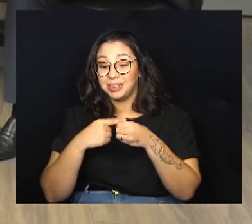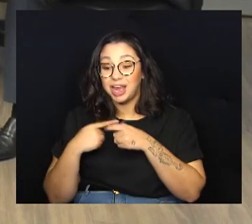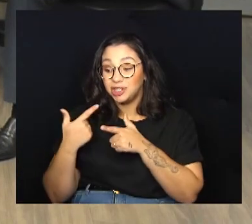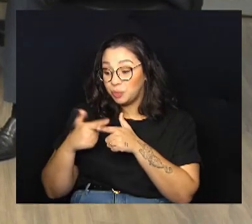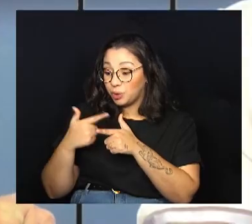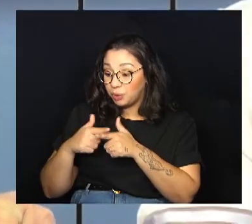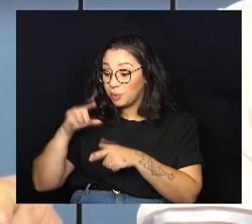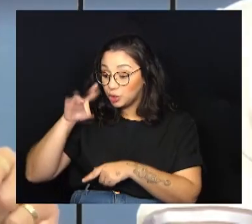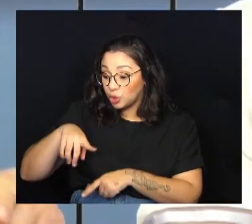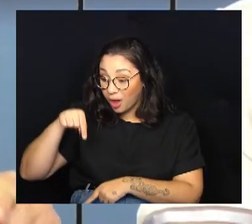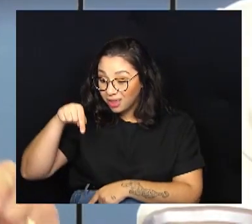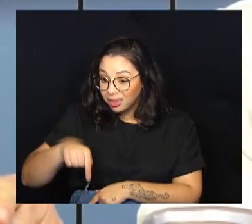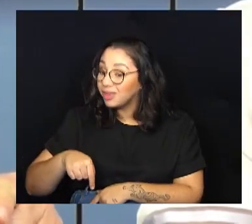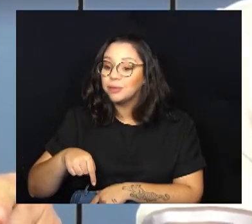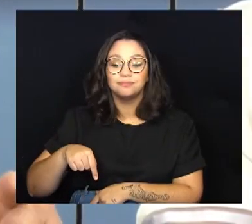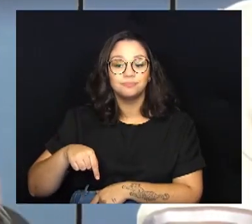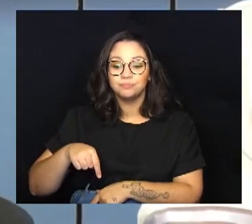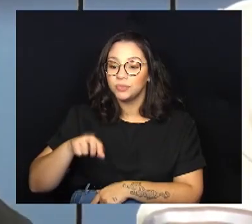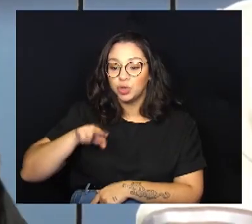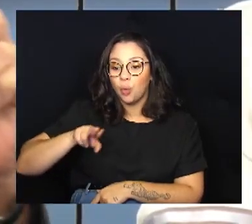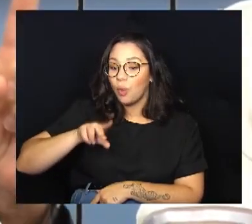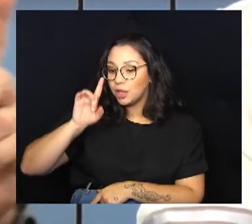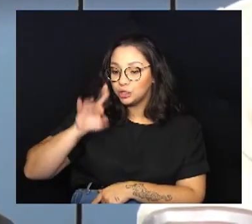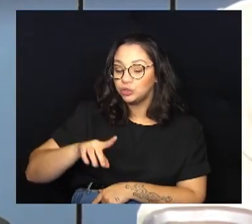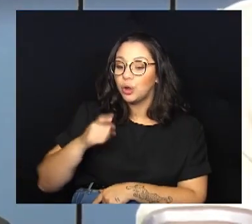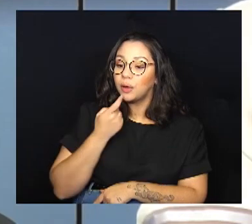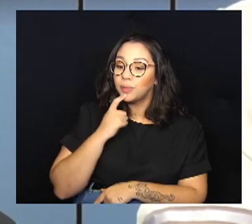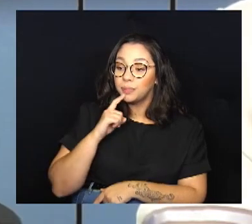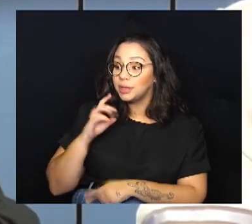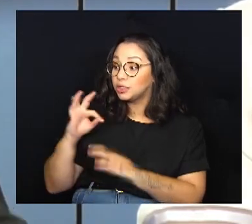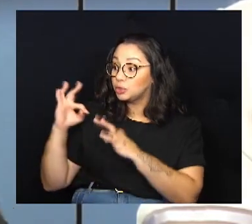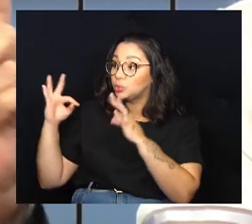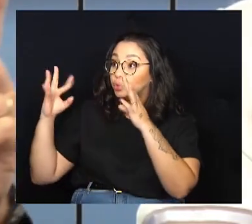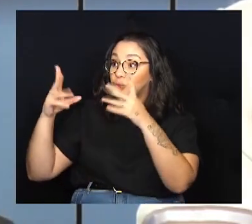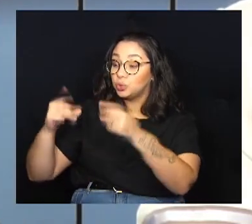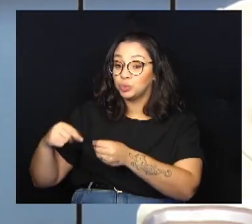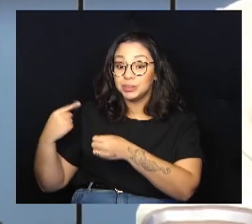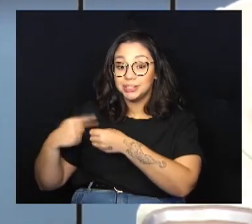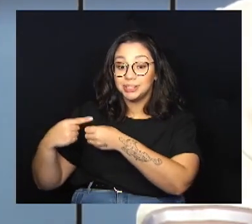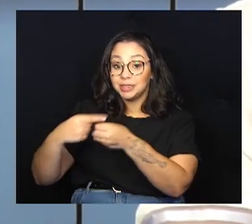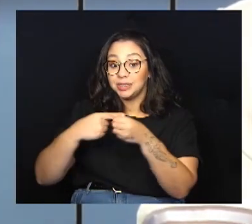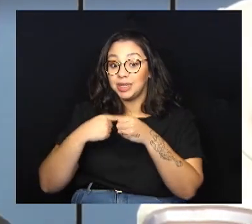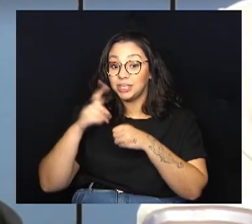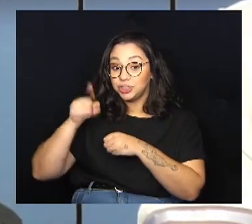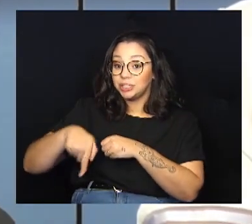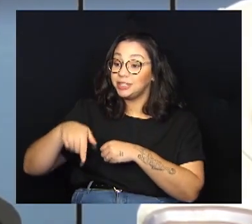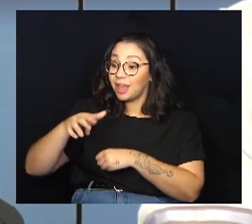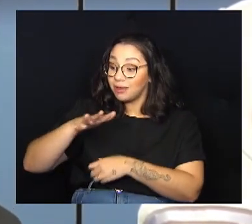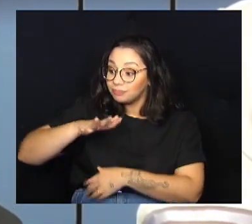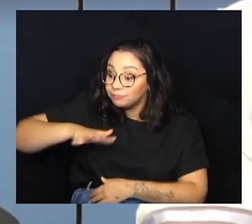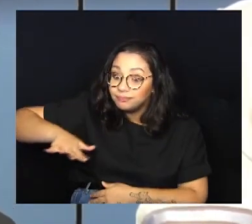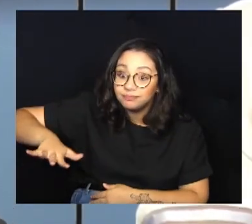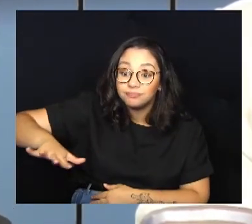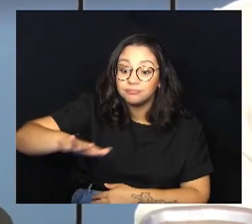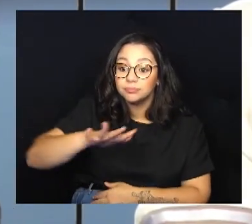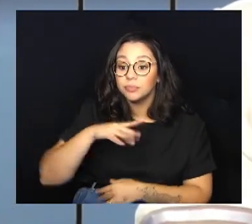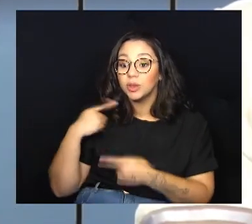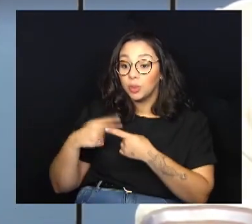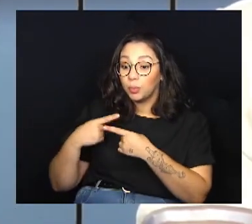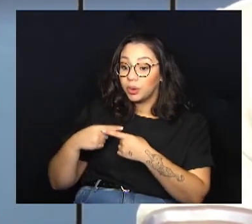solução para aquilo e eu só vejo uma solução se trabalharmos juntos, conjuntamente, todas